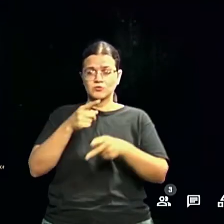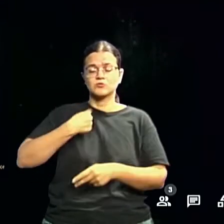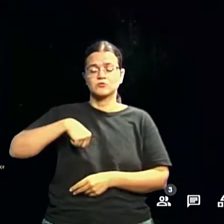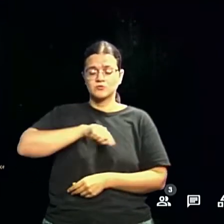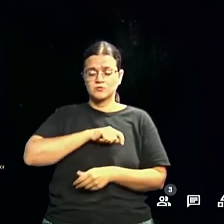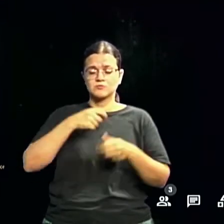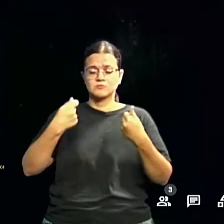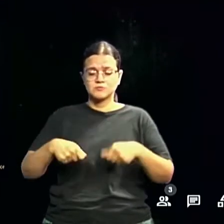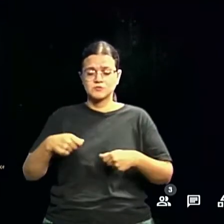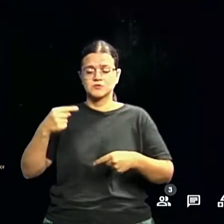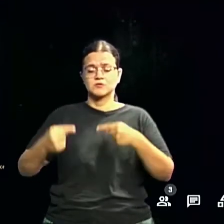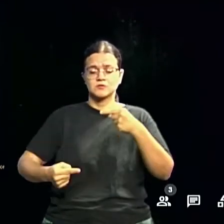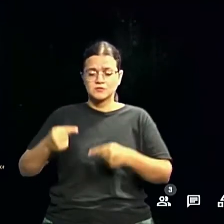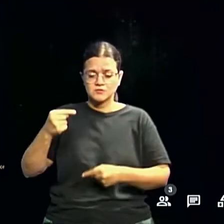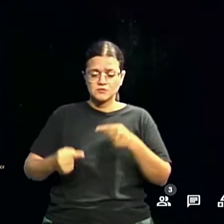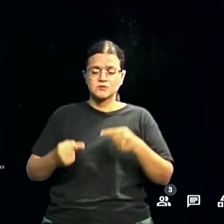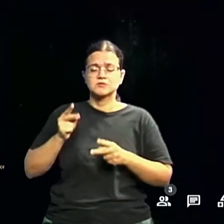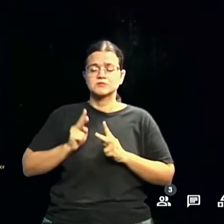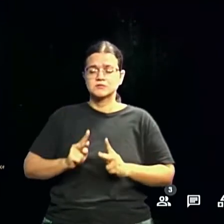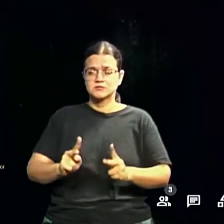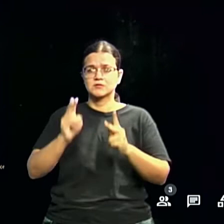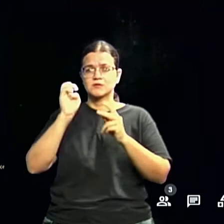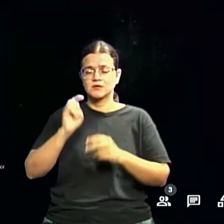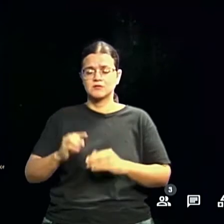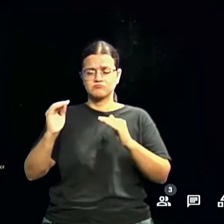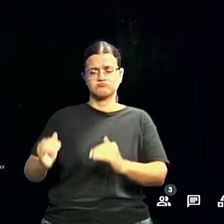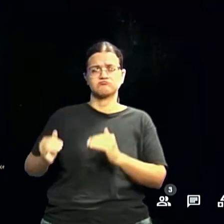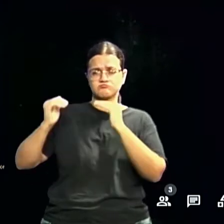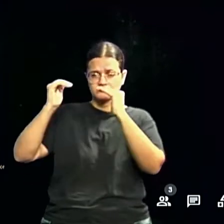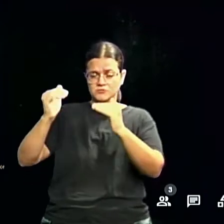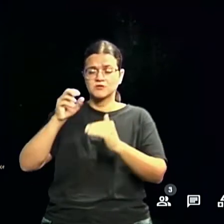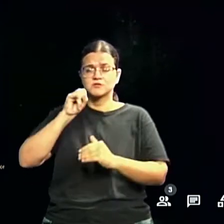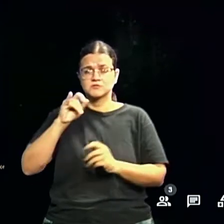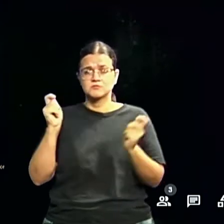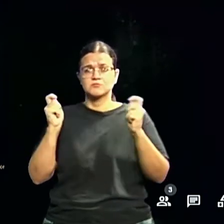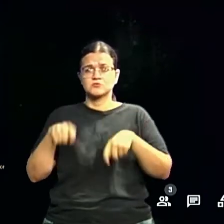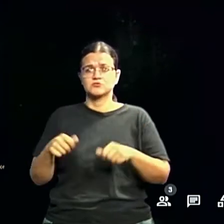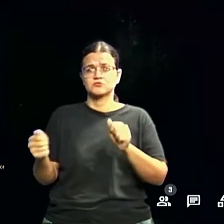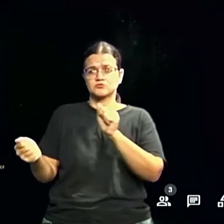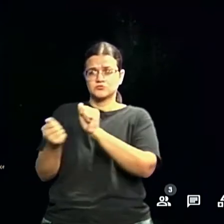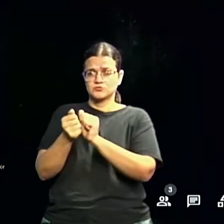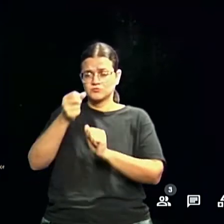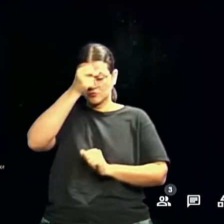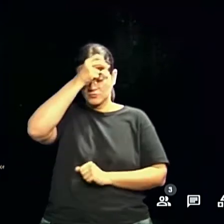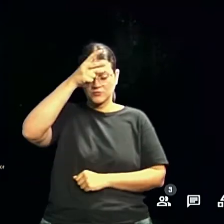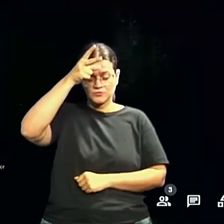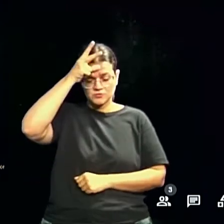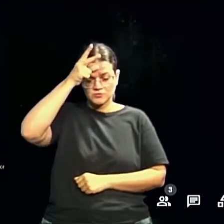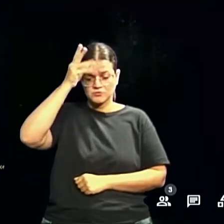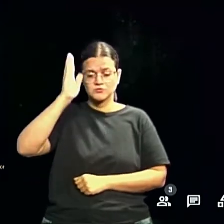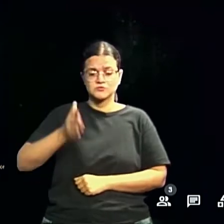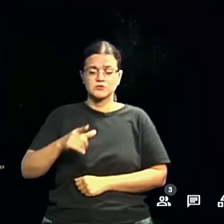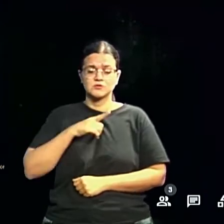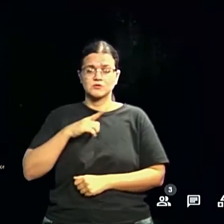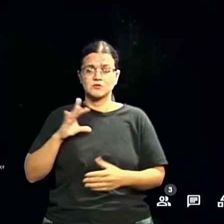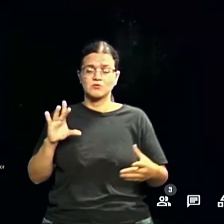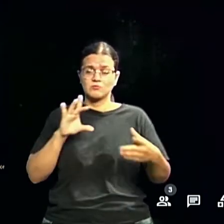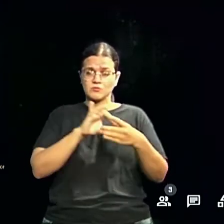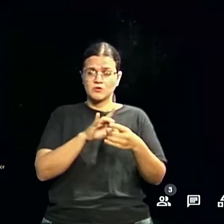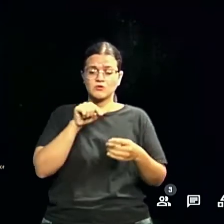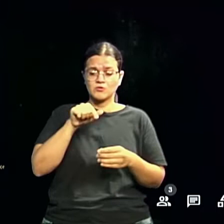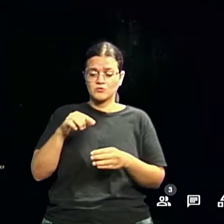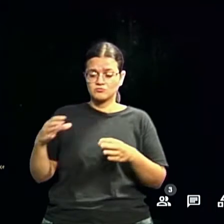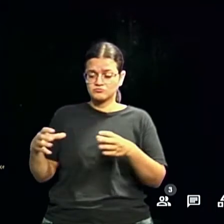que fazer isso em debate, como sempre, em alto nível, e se possível juntamente com o prefeito, já que, de acordo